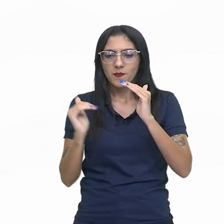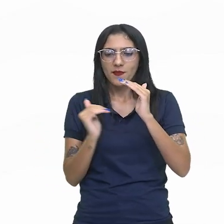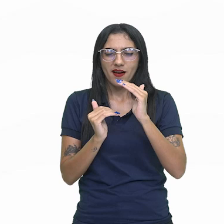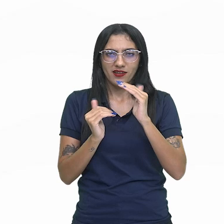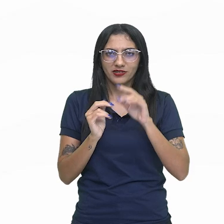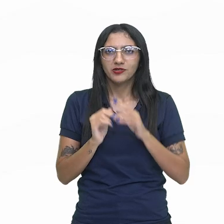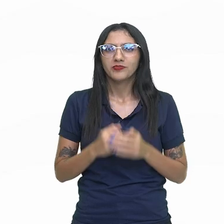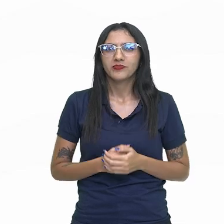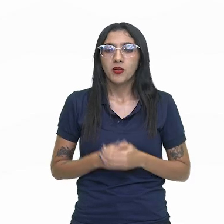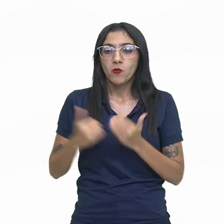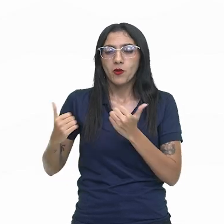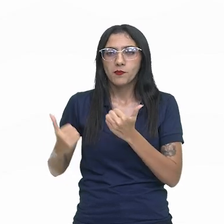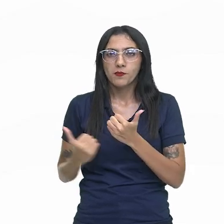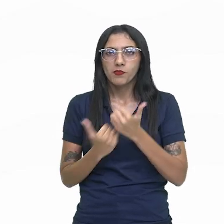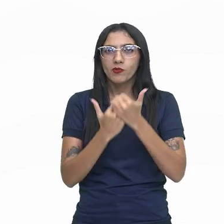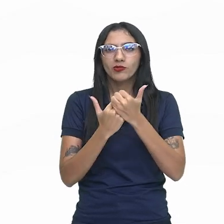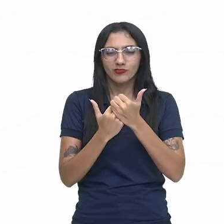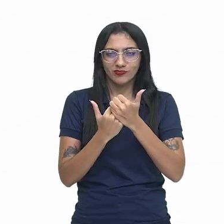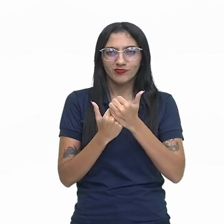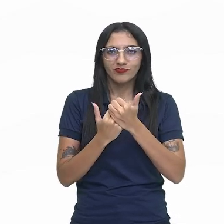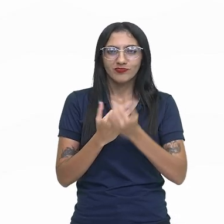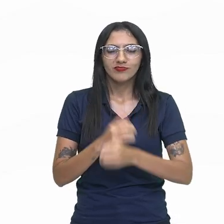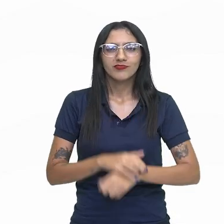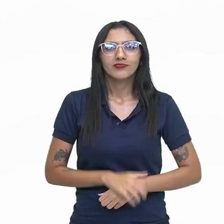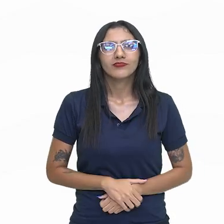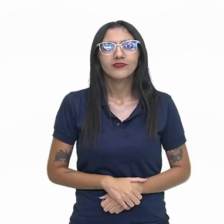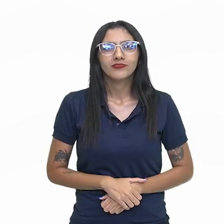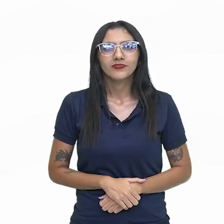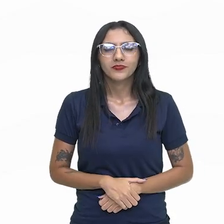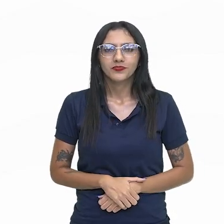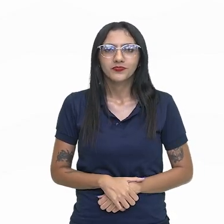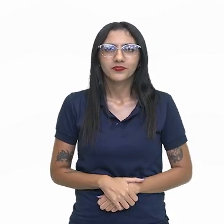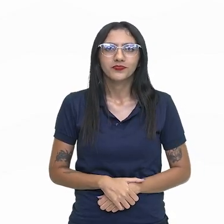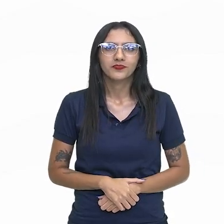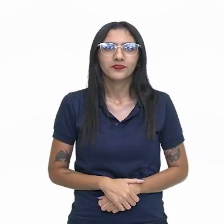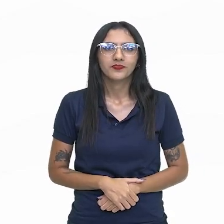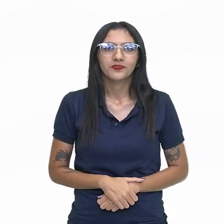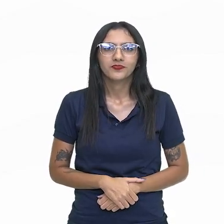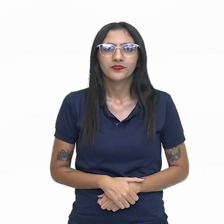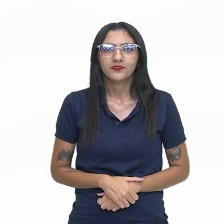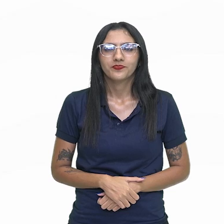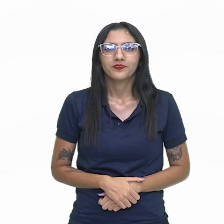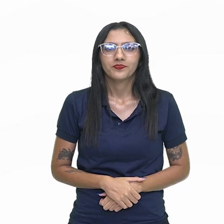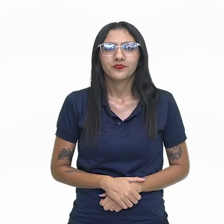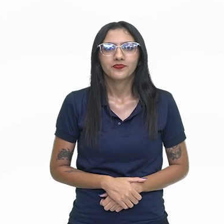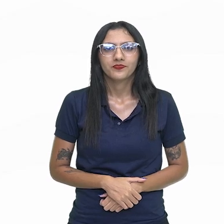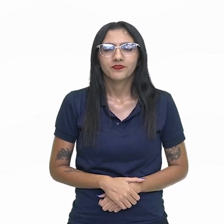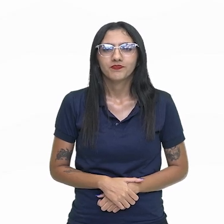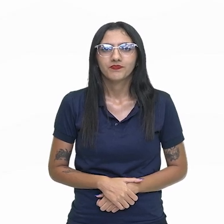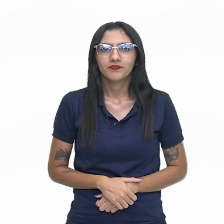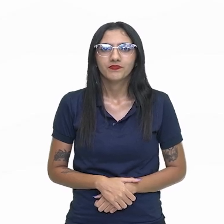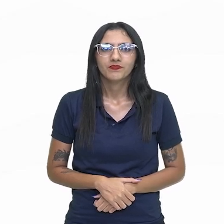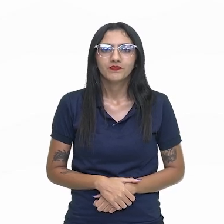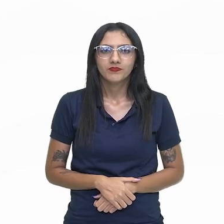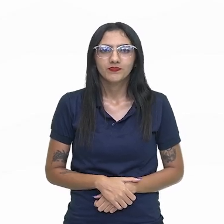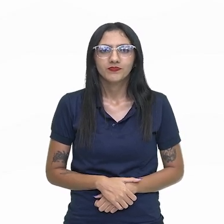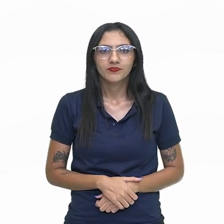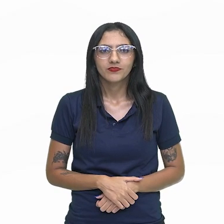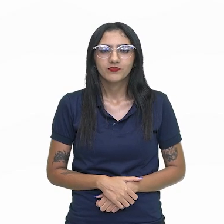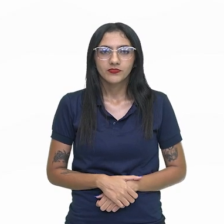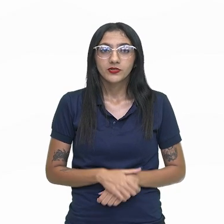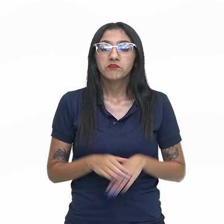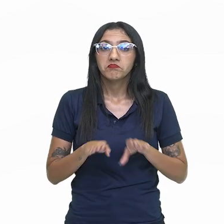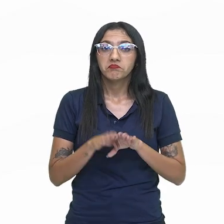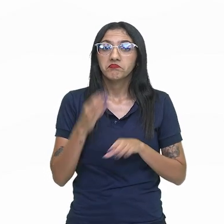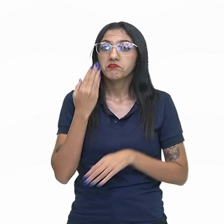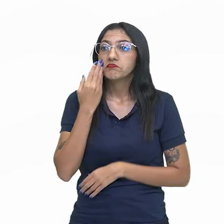título, o subtítulo. Aí nós temos a estrutura maior, que é o